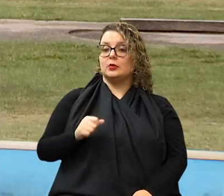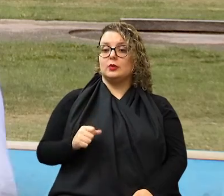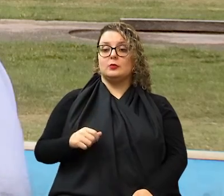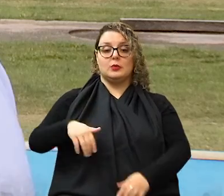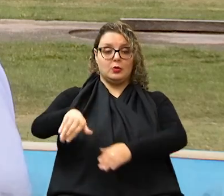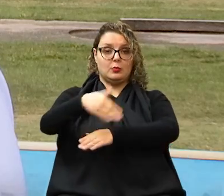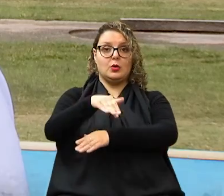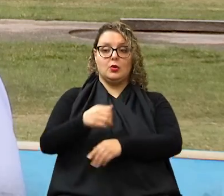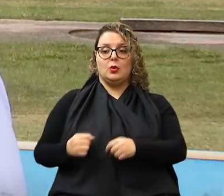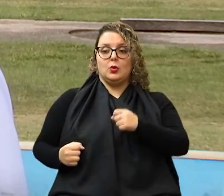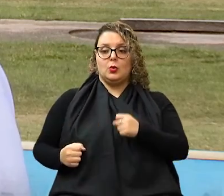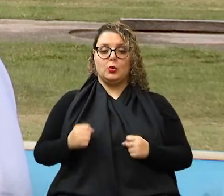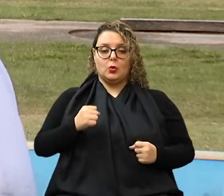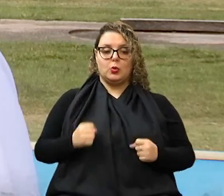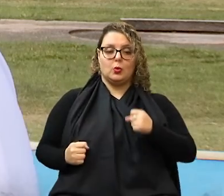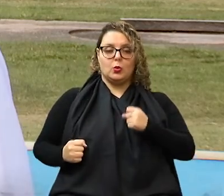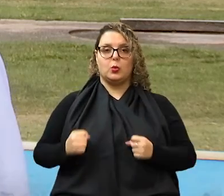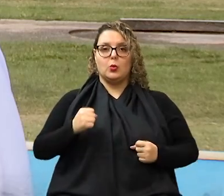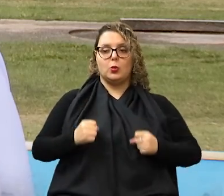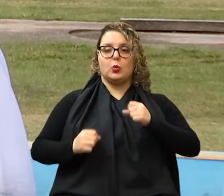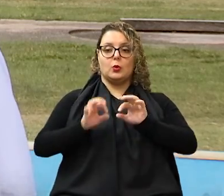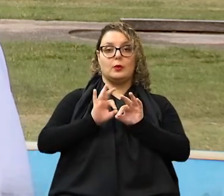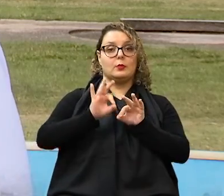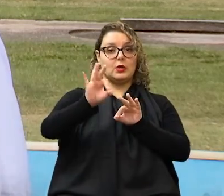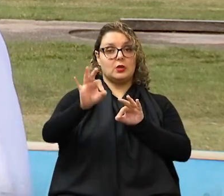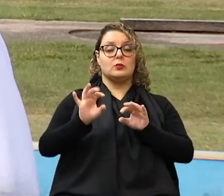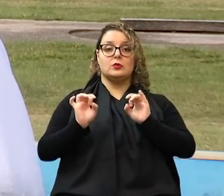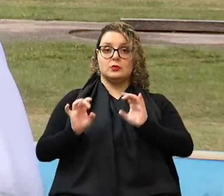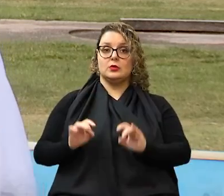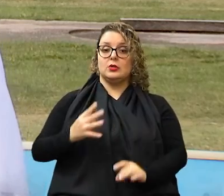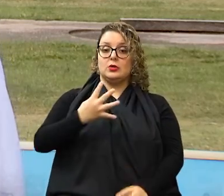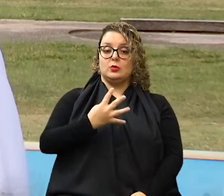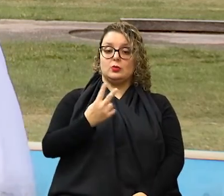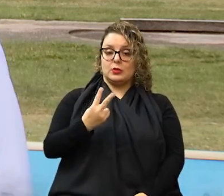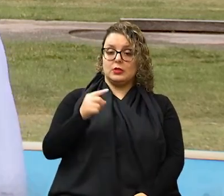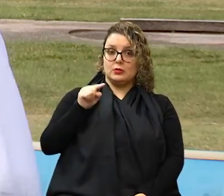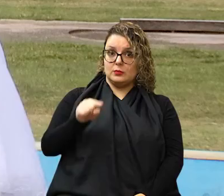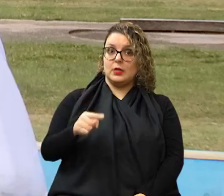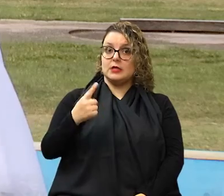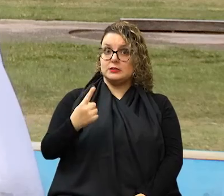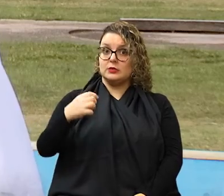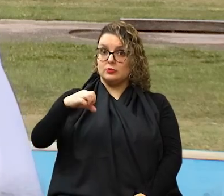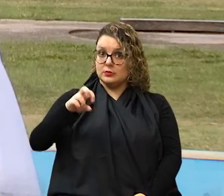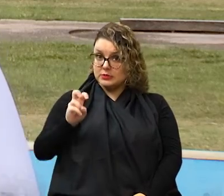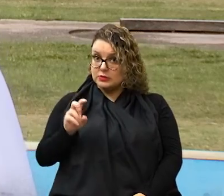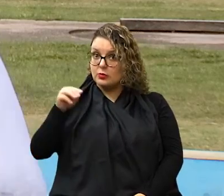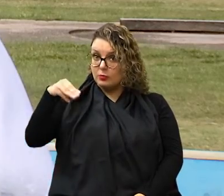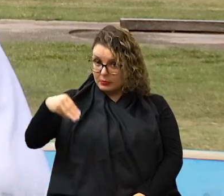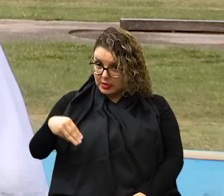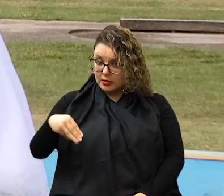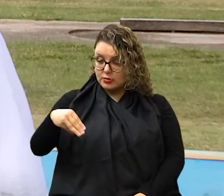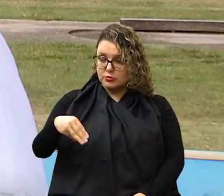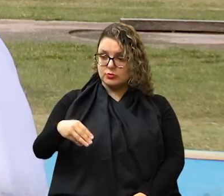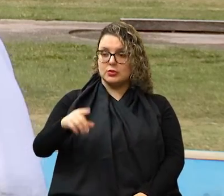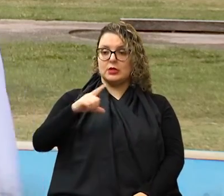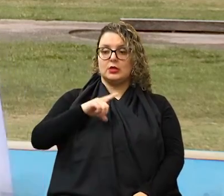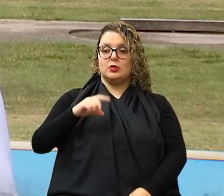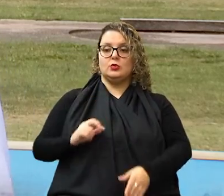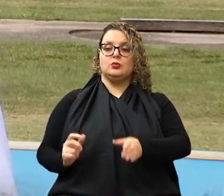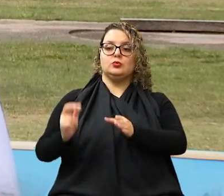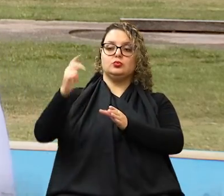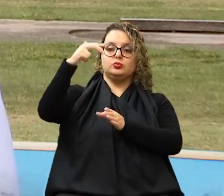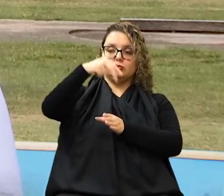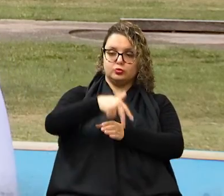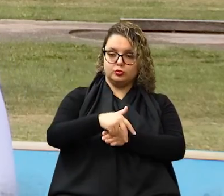acontece pelas ruas, que é uma prova que tem... A maratona ela tem uma distância específica de 42.195 metros. Temos